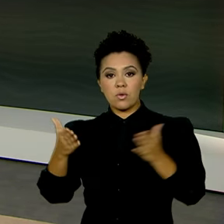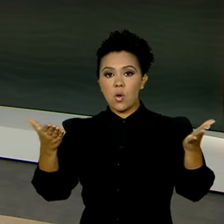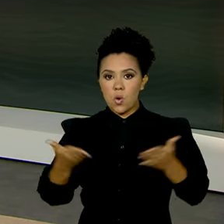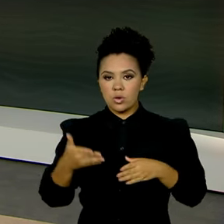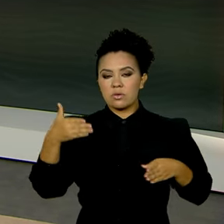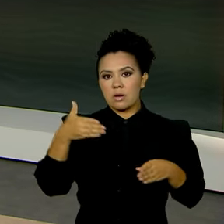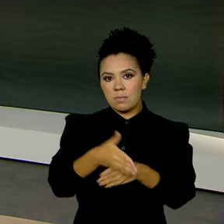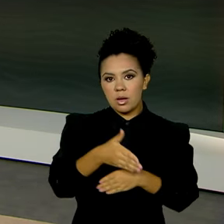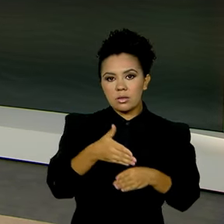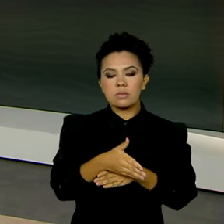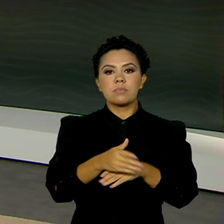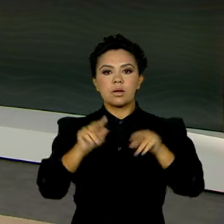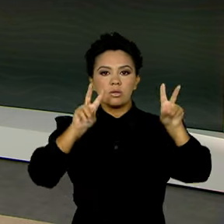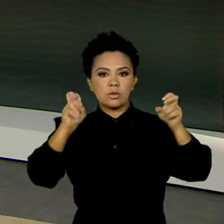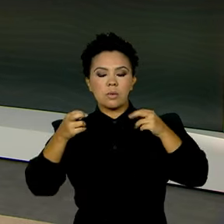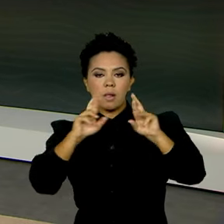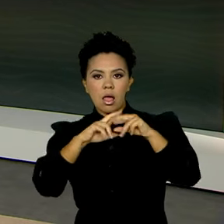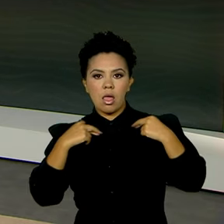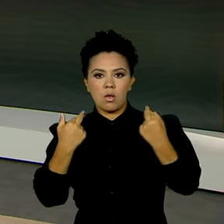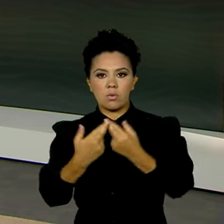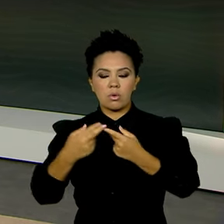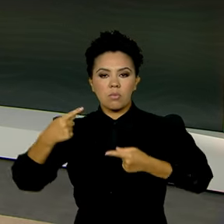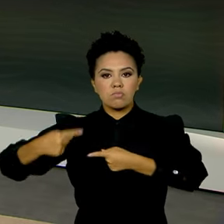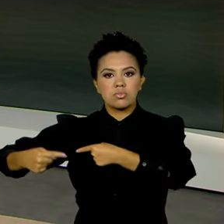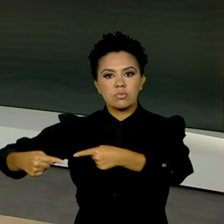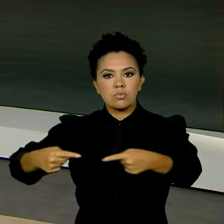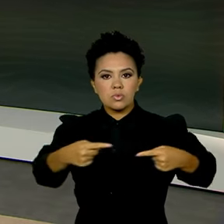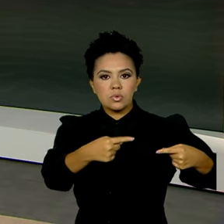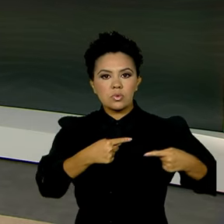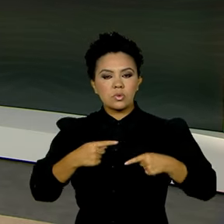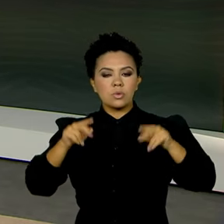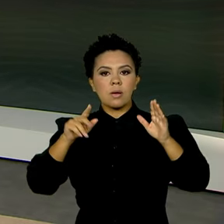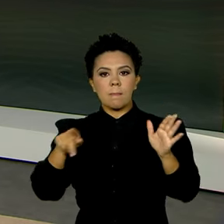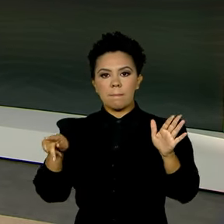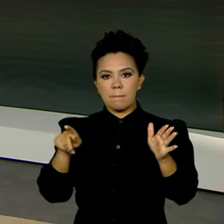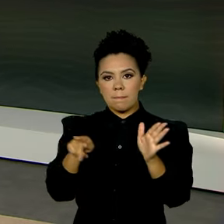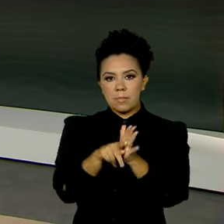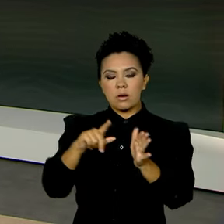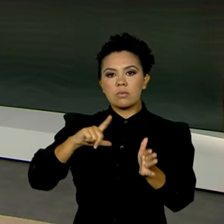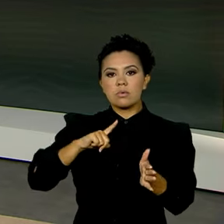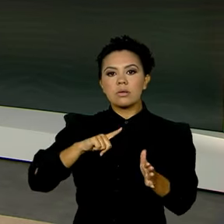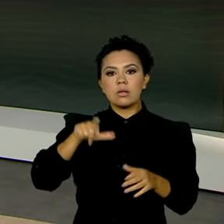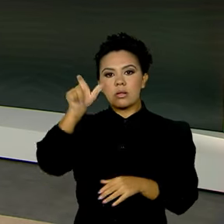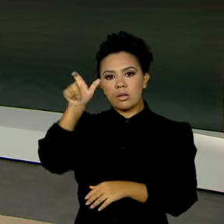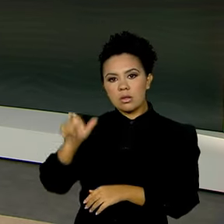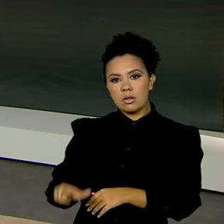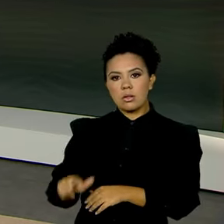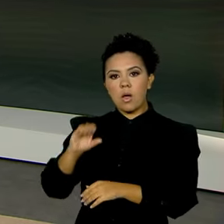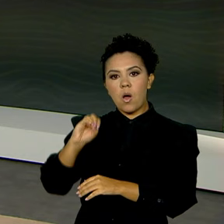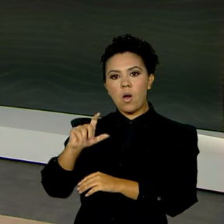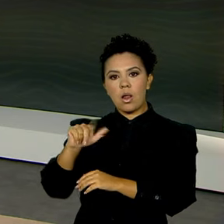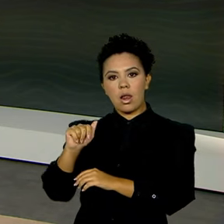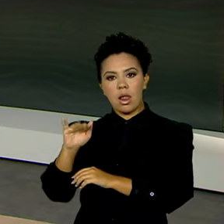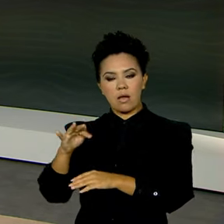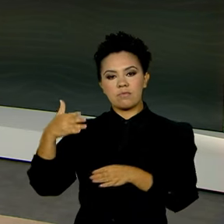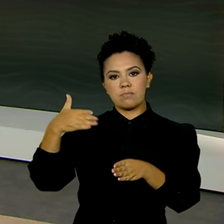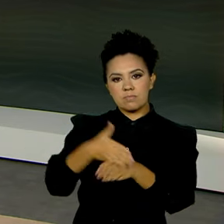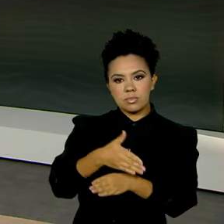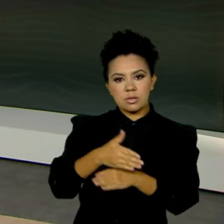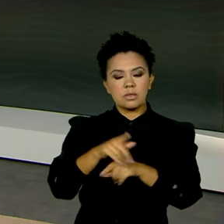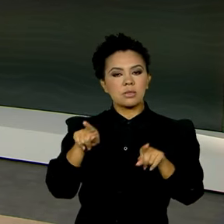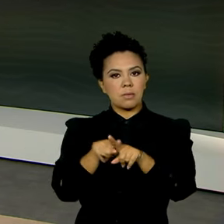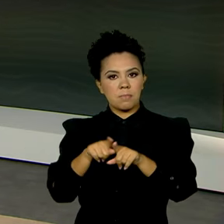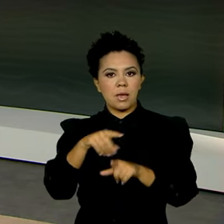consultas intergovernamentais de alto nível Brasil-Alemanha com o chanceler Olaf Scholz, com a participação de ministros dos